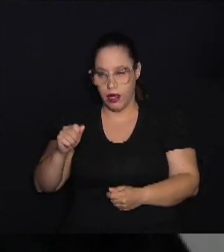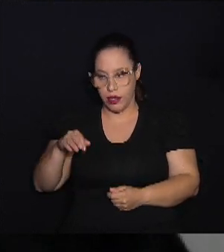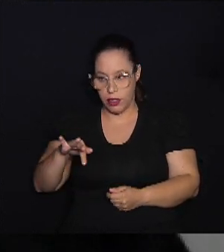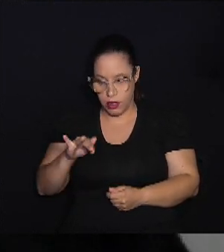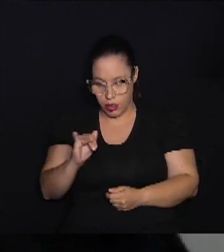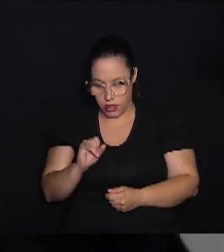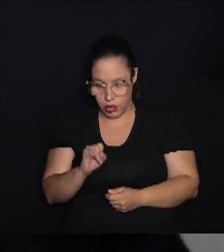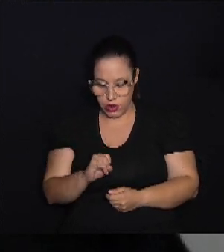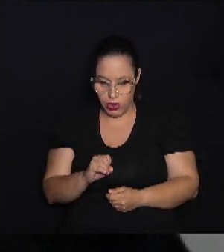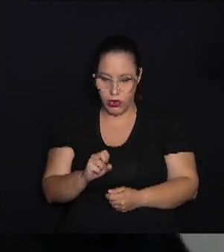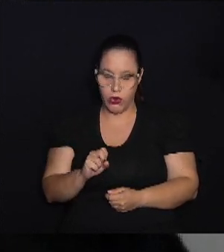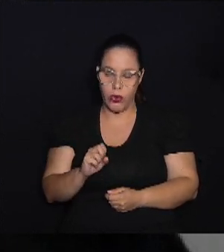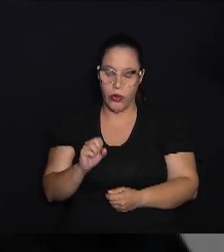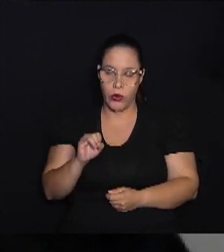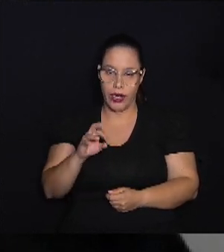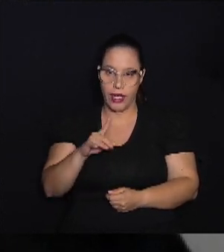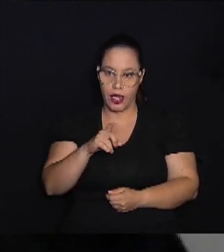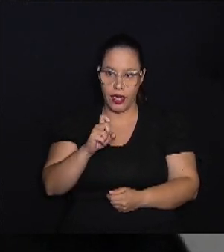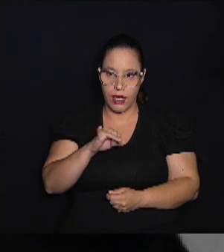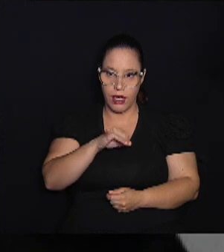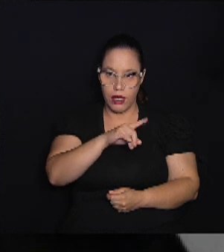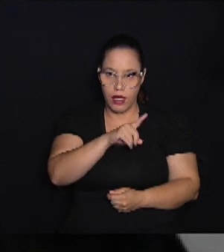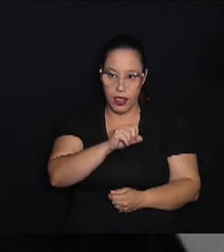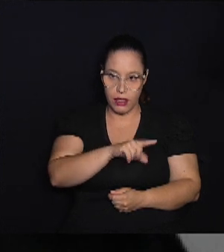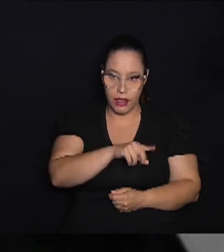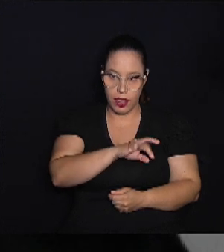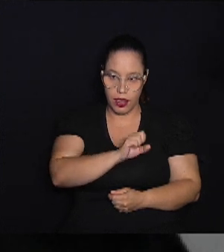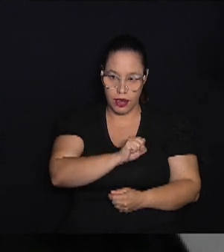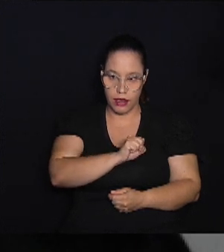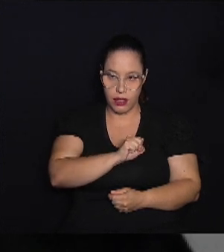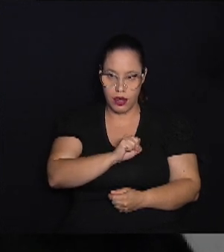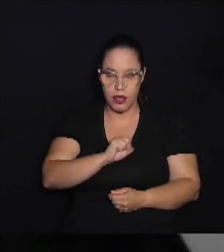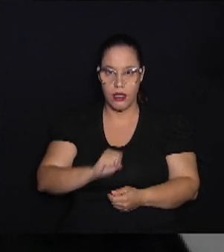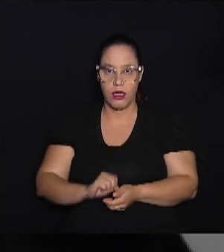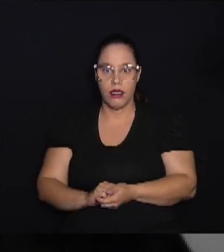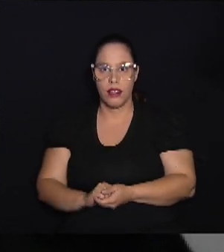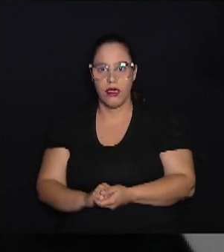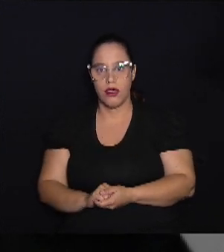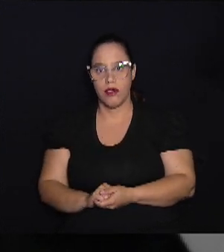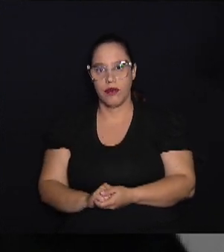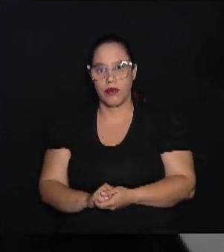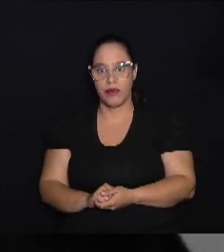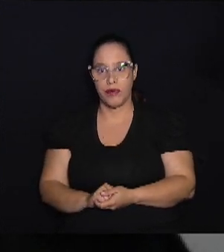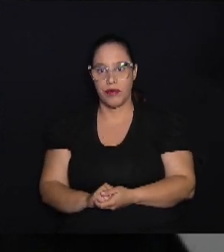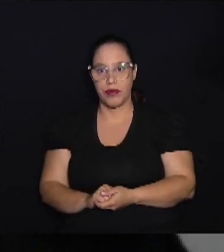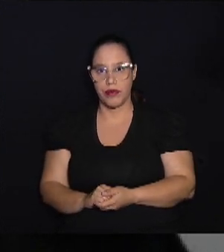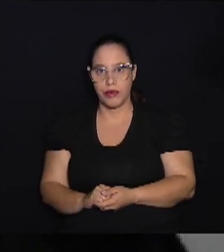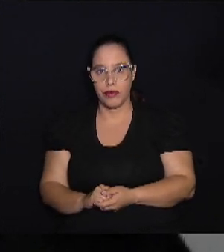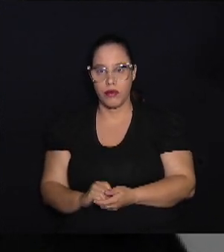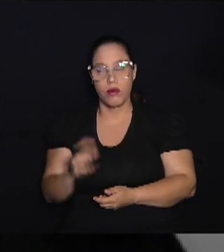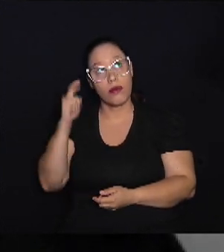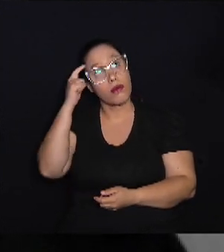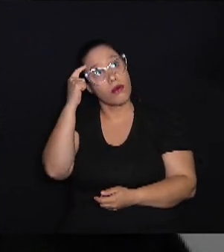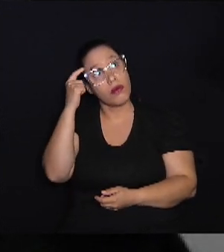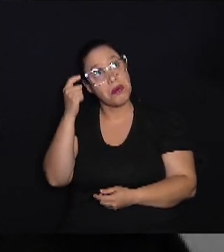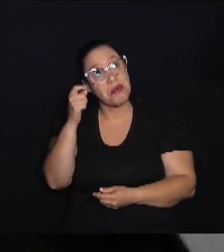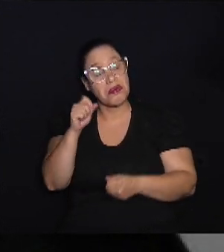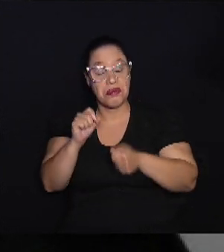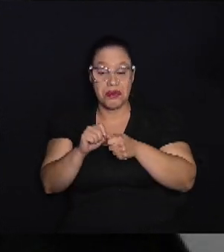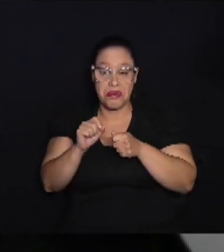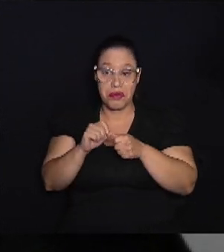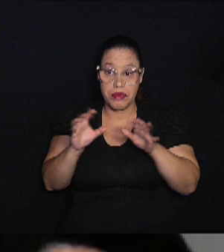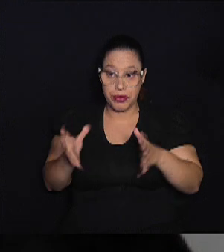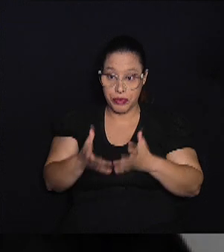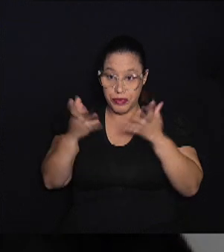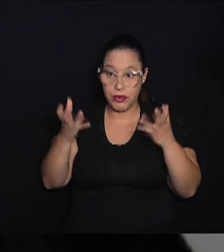compostos bioativos que ajudam a preservar a qualidade dessa célula. Então, quando você vai pensar em fazer uma salada, né,